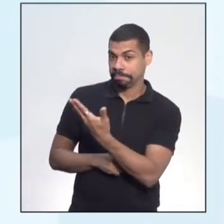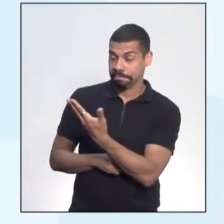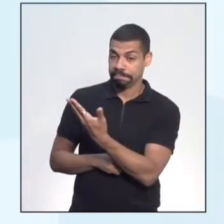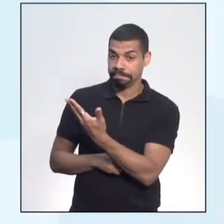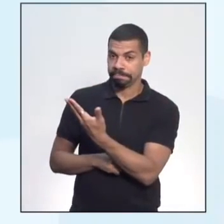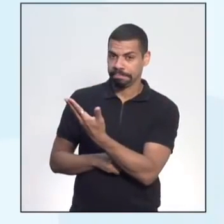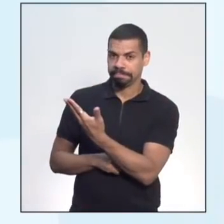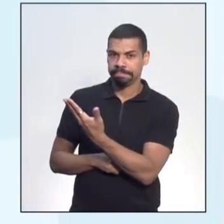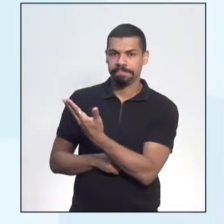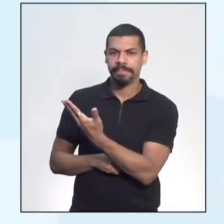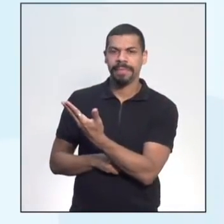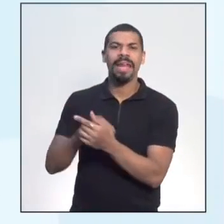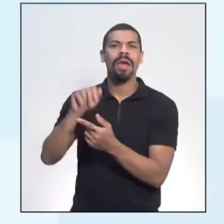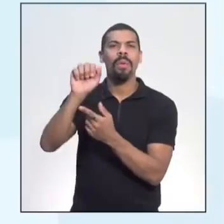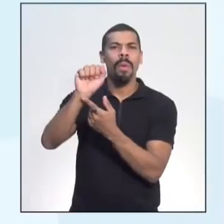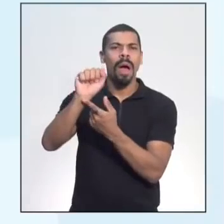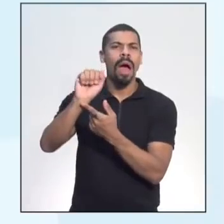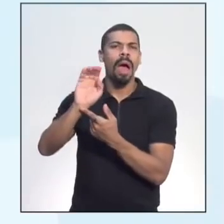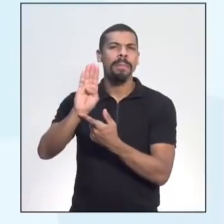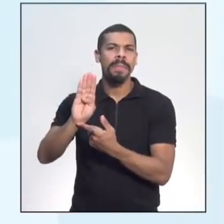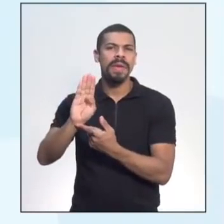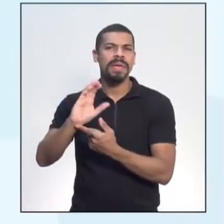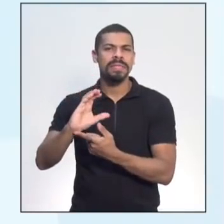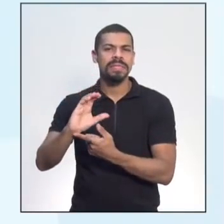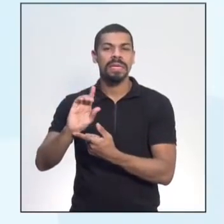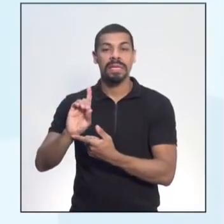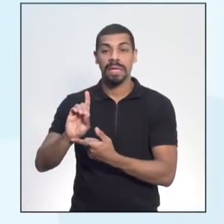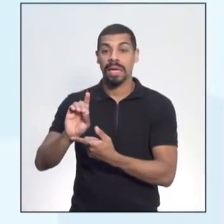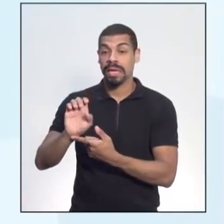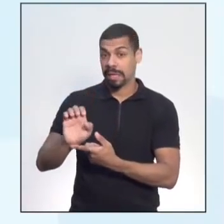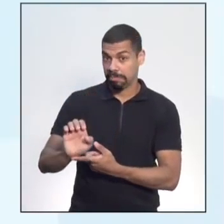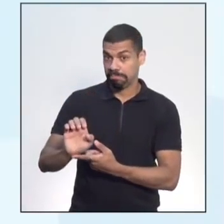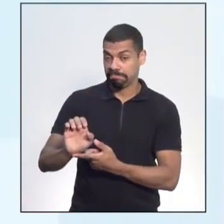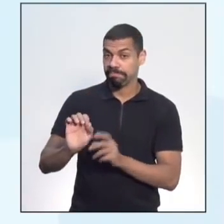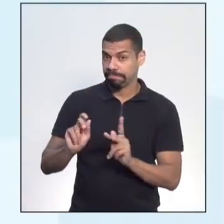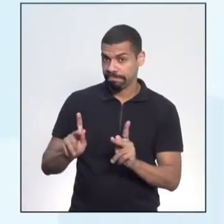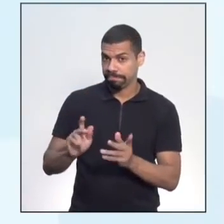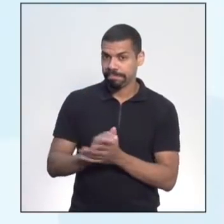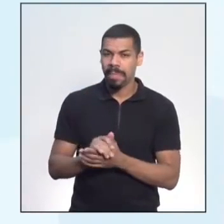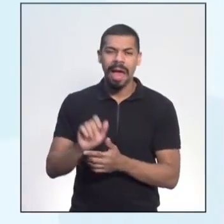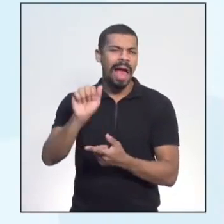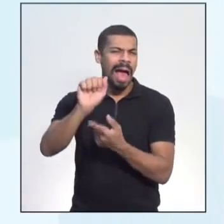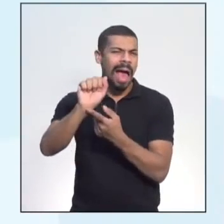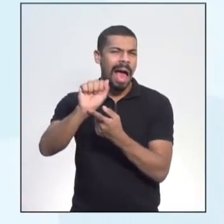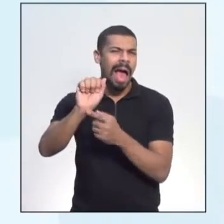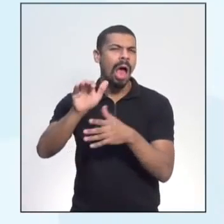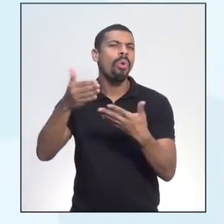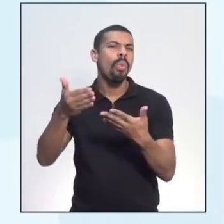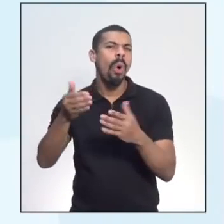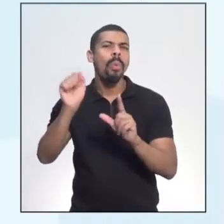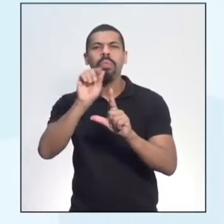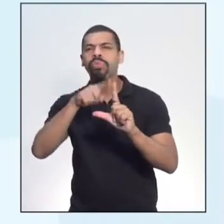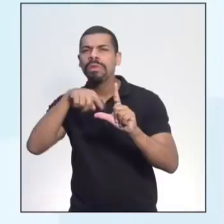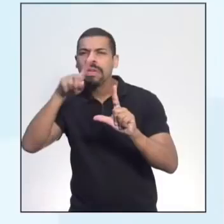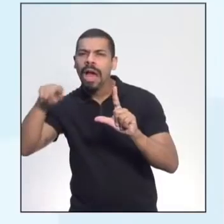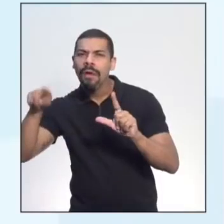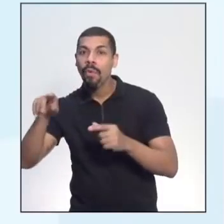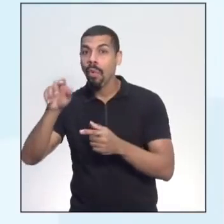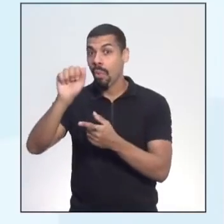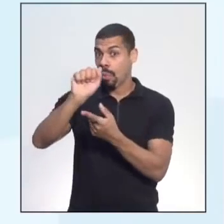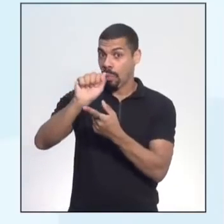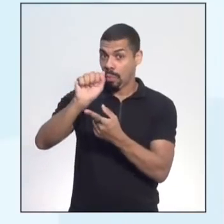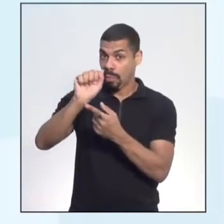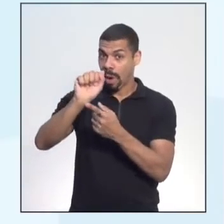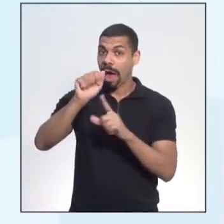tem a alternativa do A, B, C, D e E. Sim? A alternativa A está falando que o gráfico A